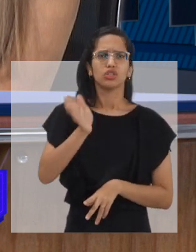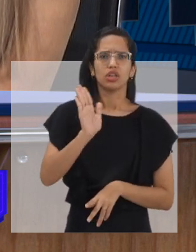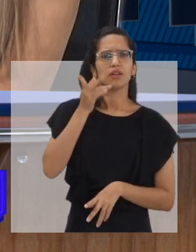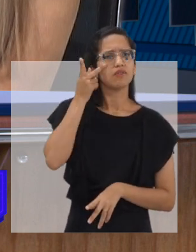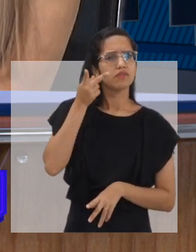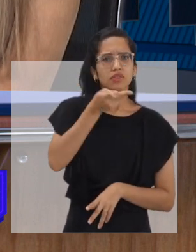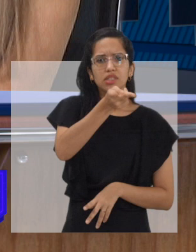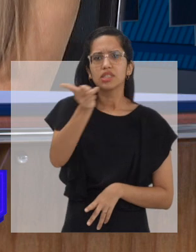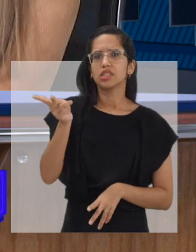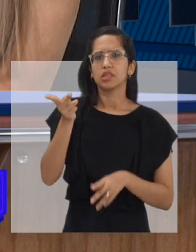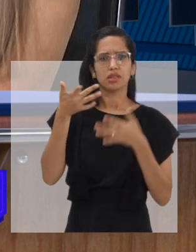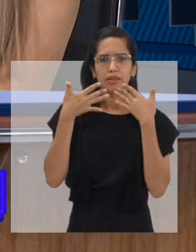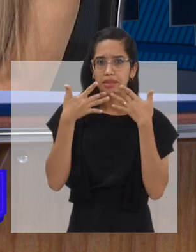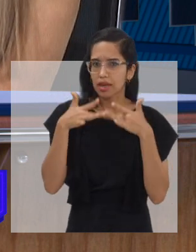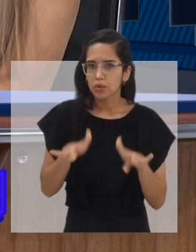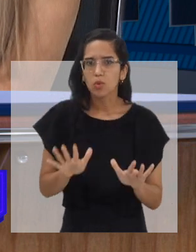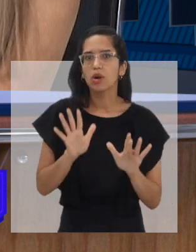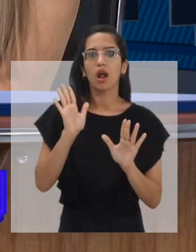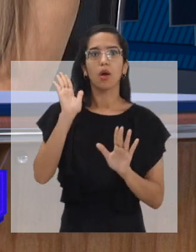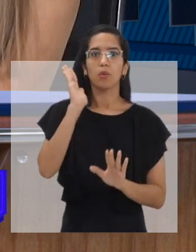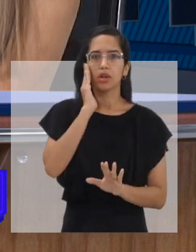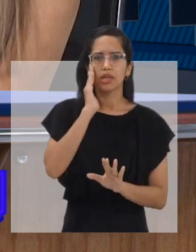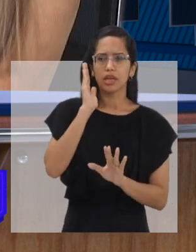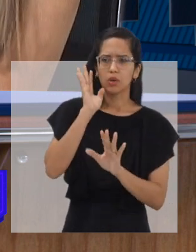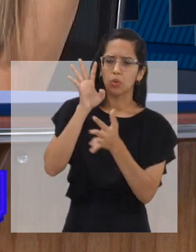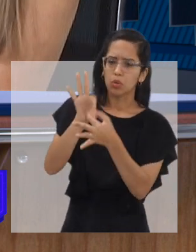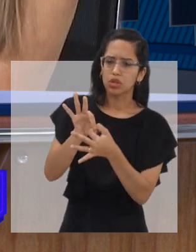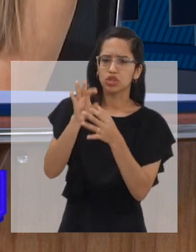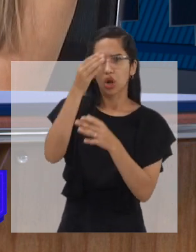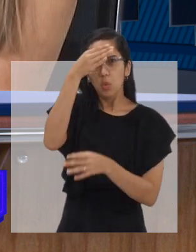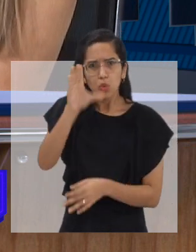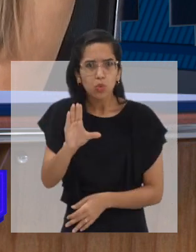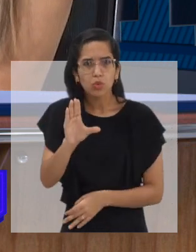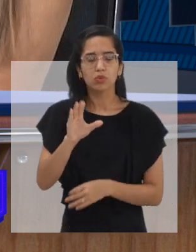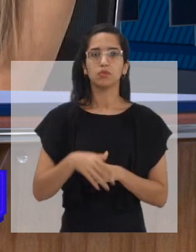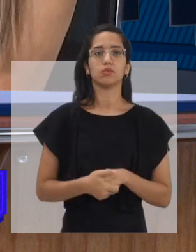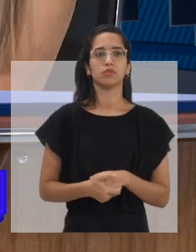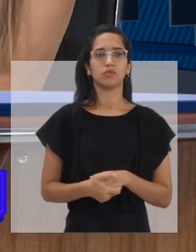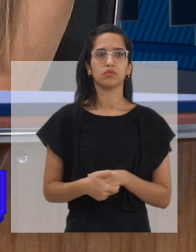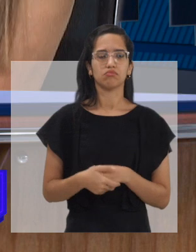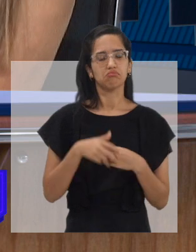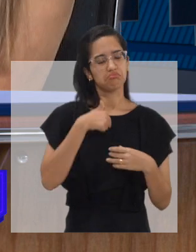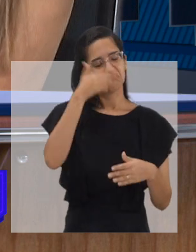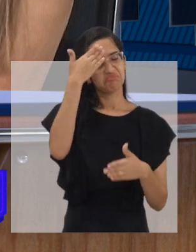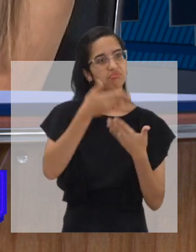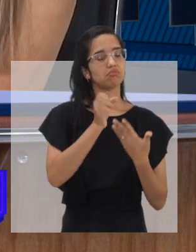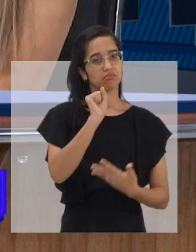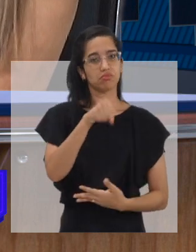naturalidade, vendo esse lado cultural, Mônica? Eu acredito que sim, seu Chico Costa,